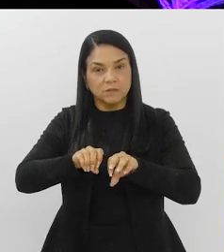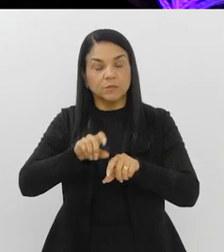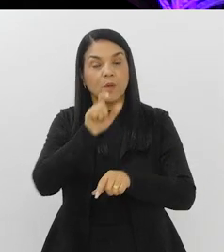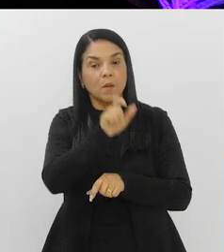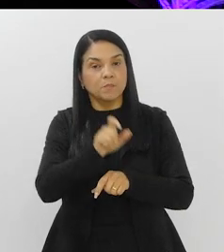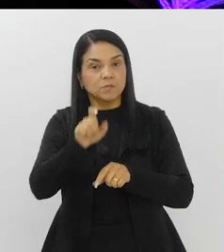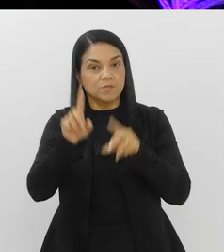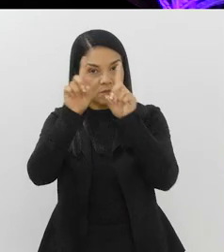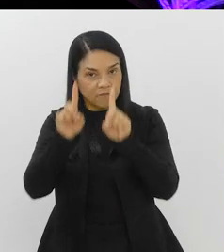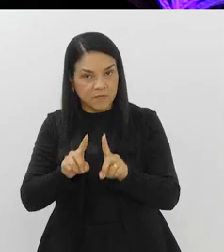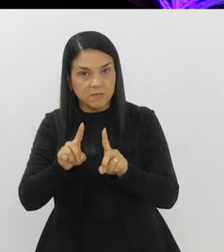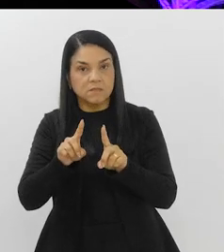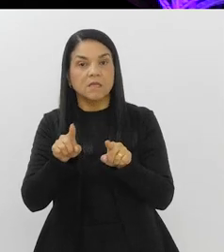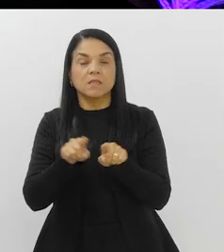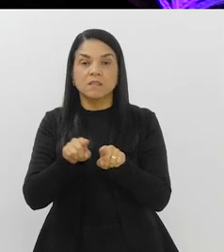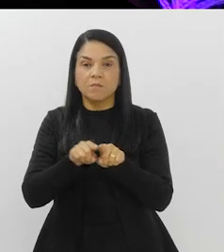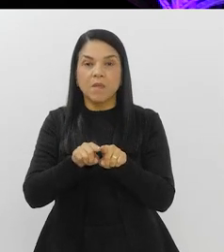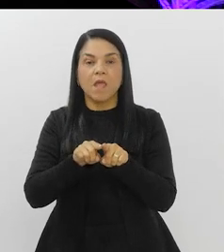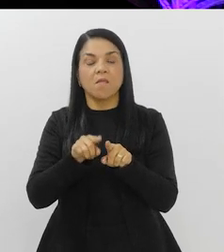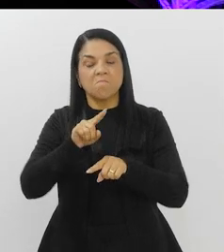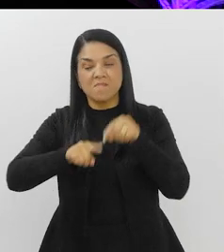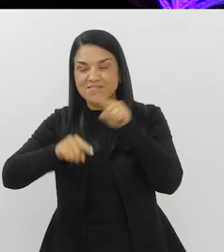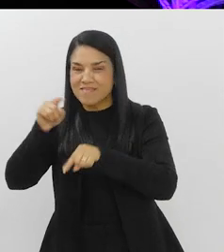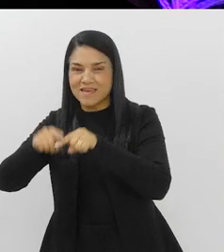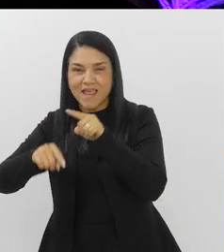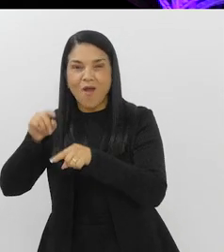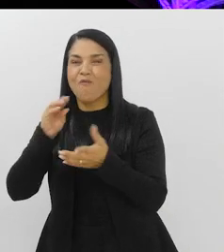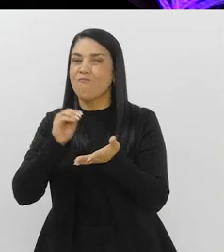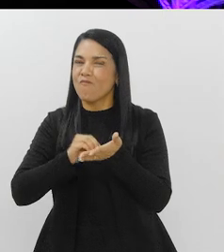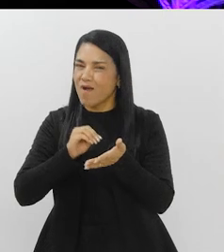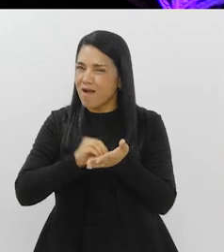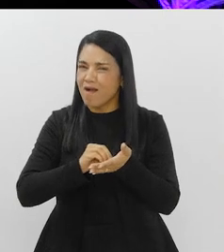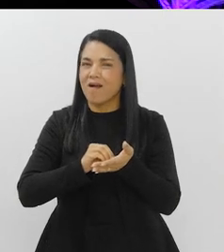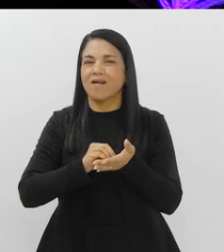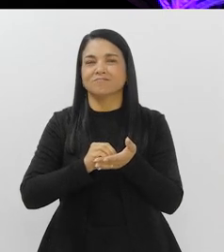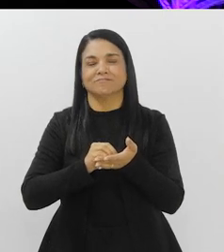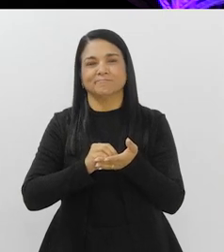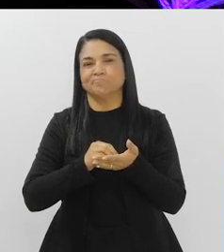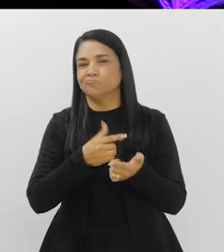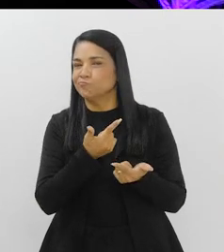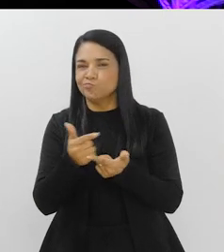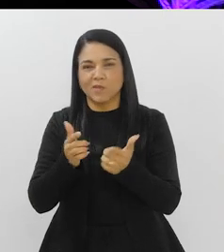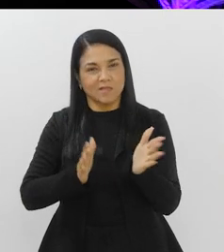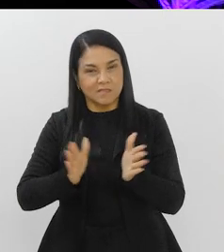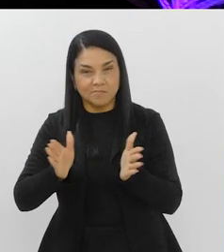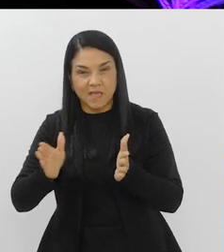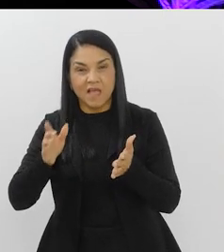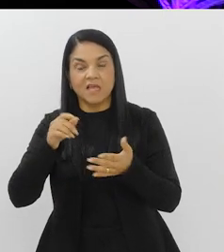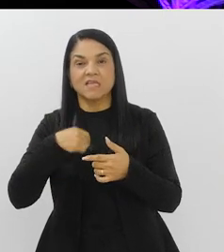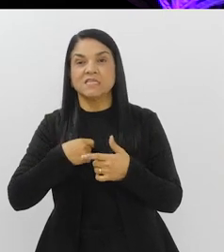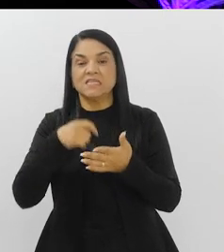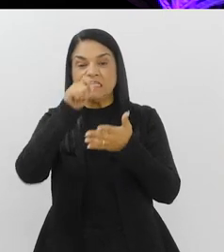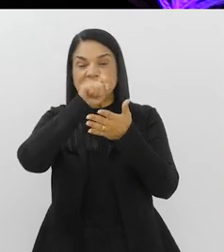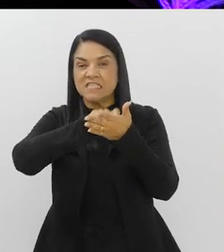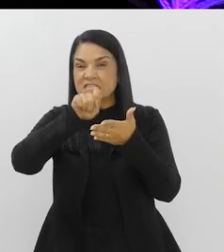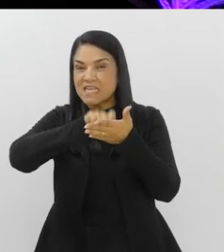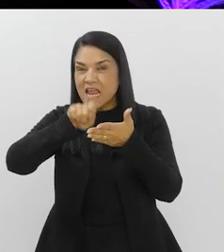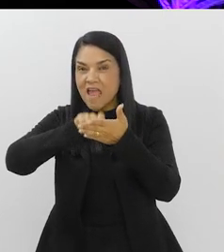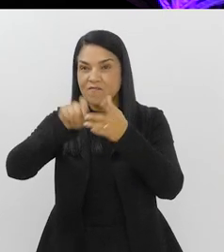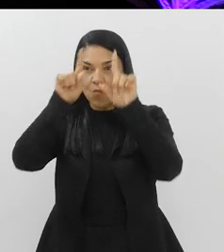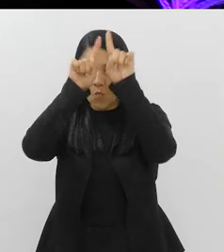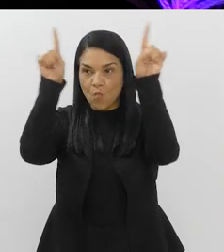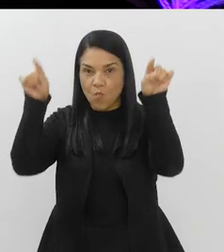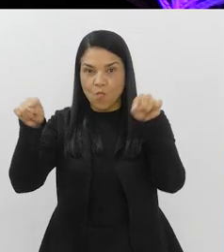para uma pessoa com deficiência quanto até na questão dos materiais né Muito material inacessível o pessoal escreve no quadro